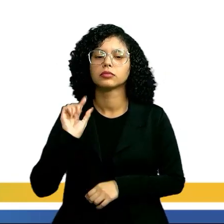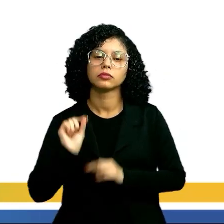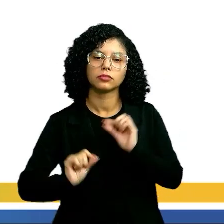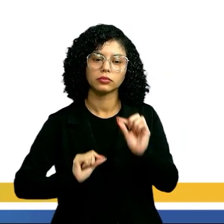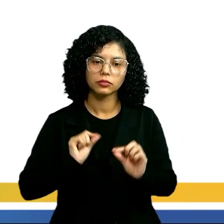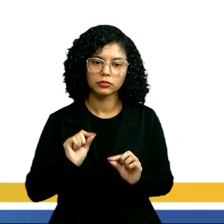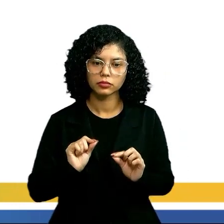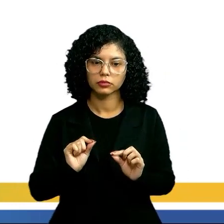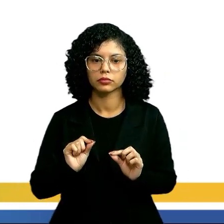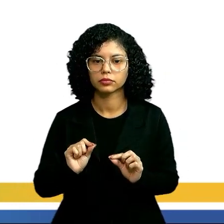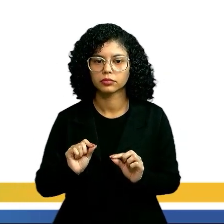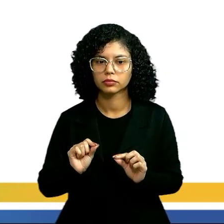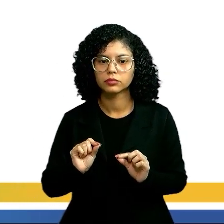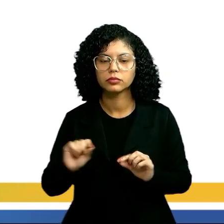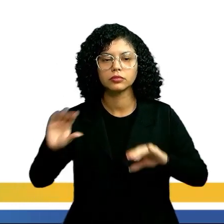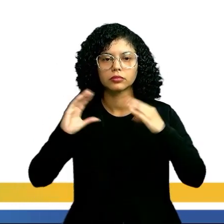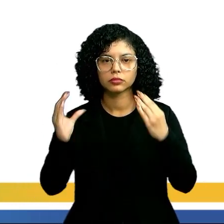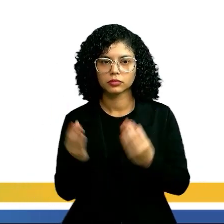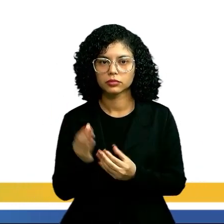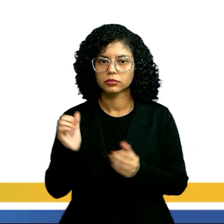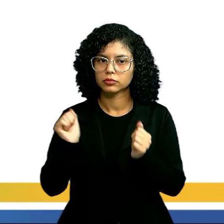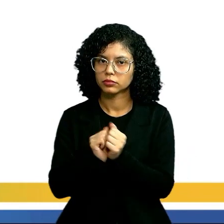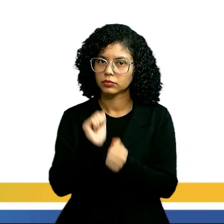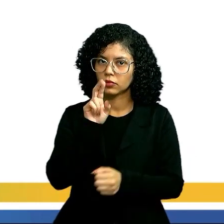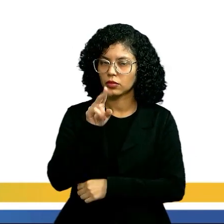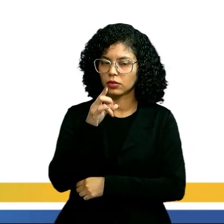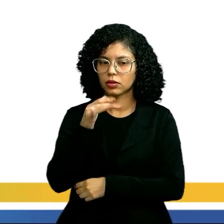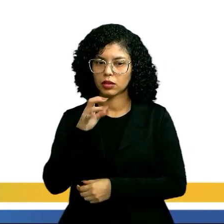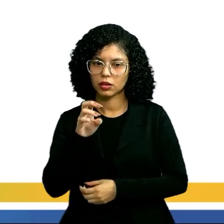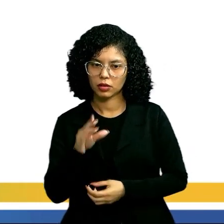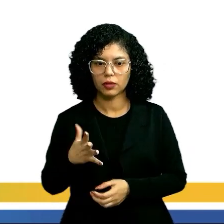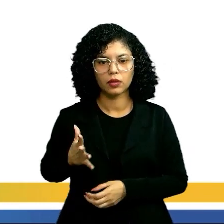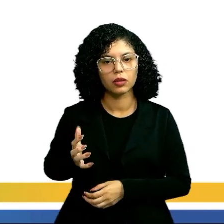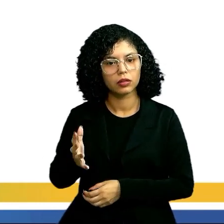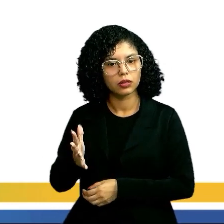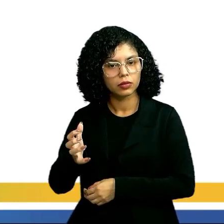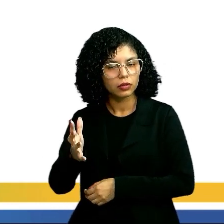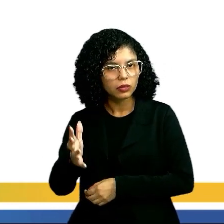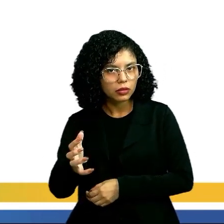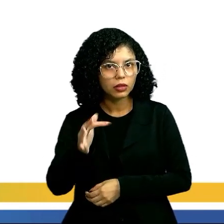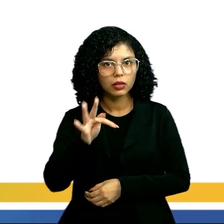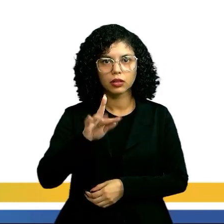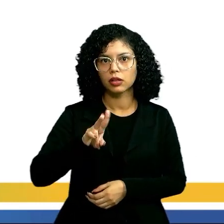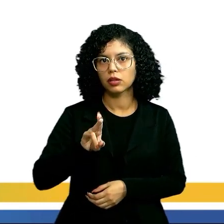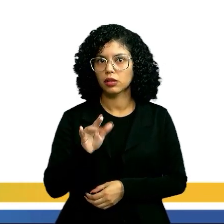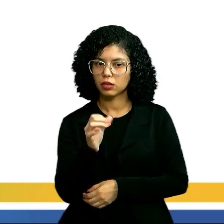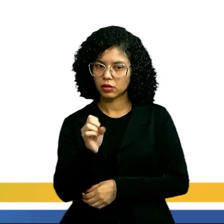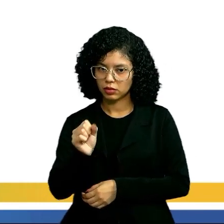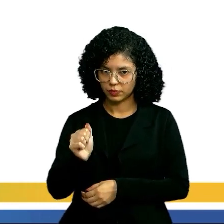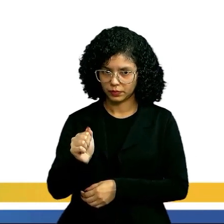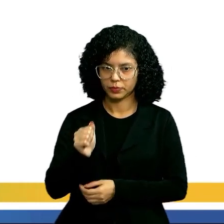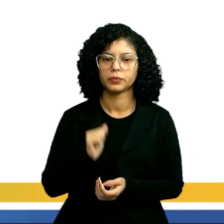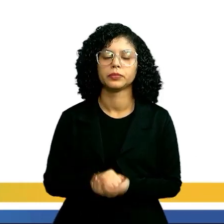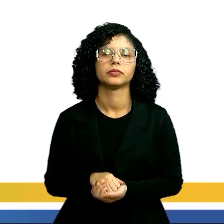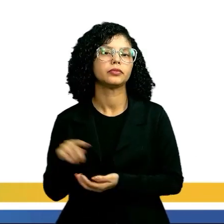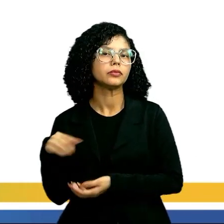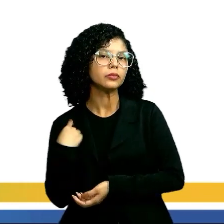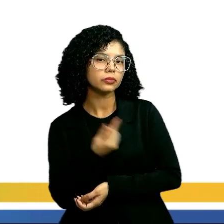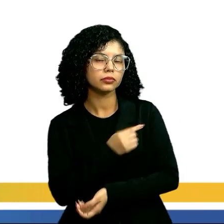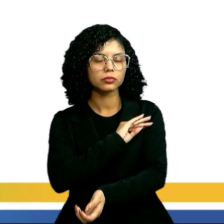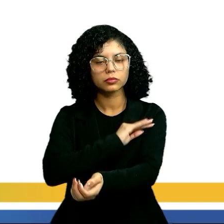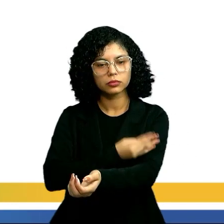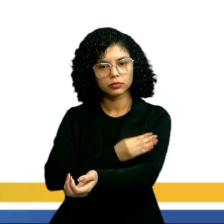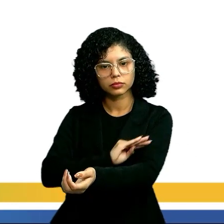fermentação? Os seres unicelulares, como, por exemplo, bactérias e fungos. Mas nós também, nossos